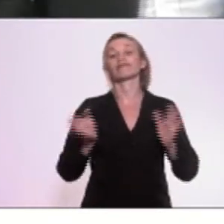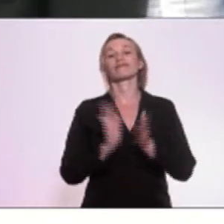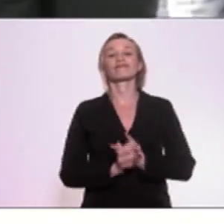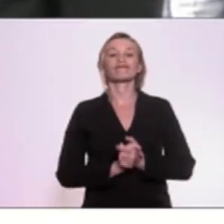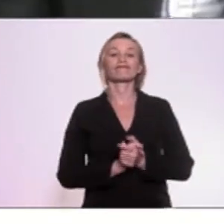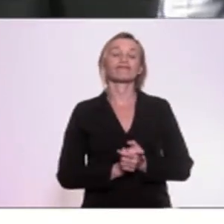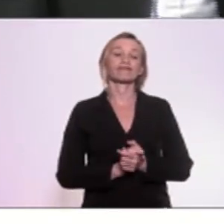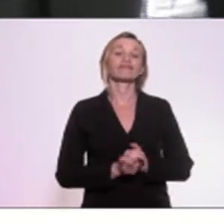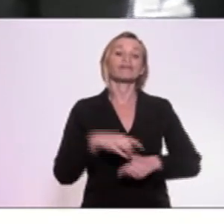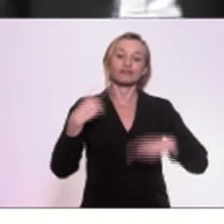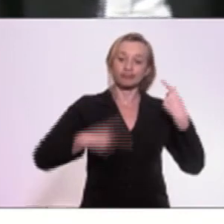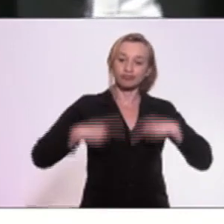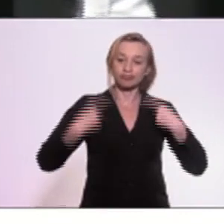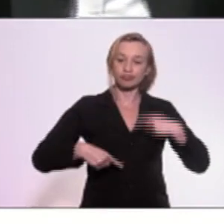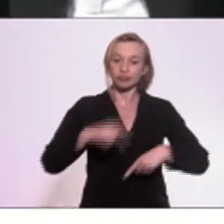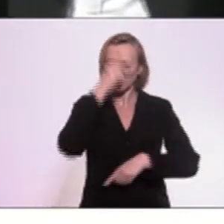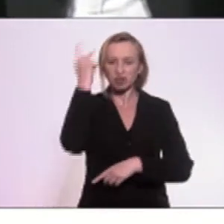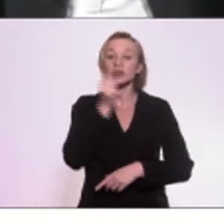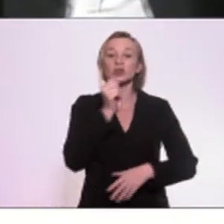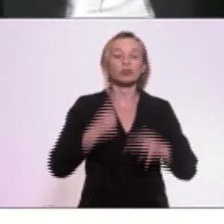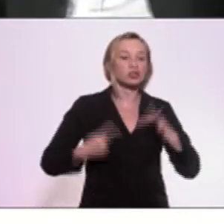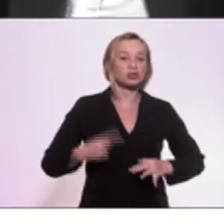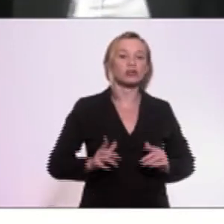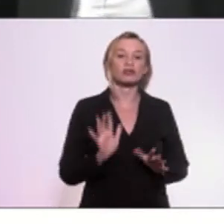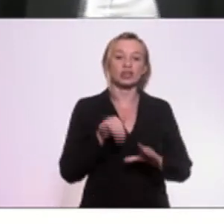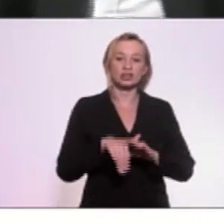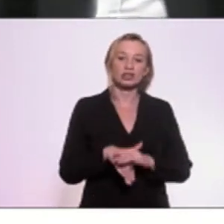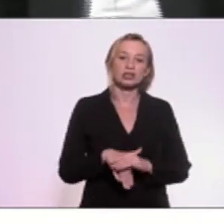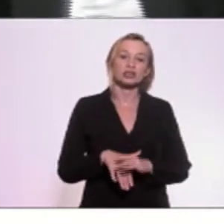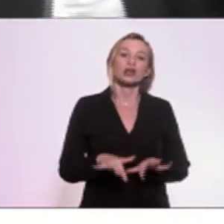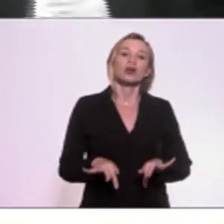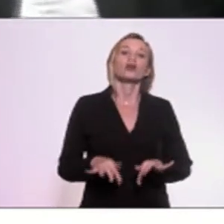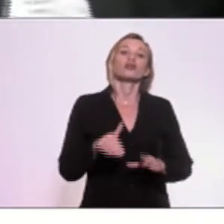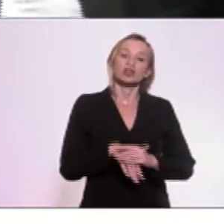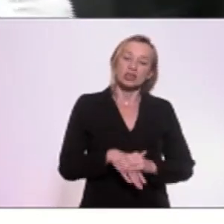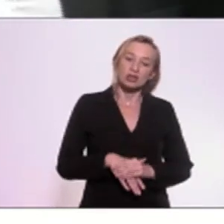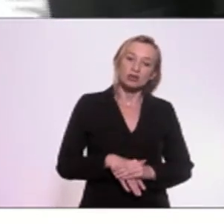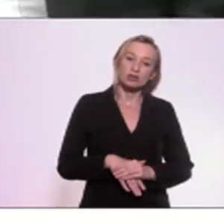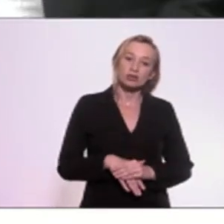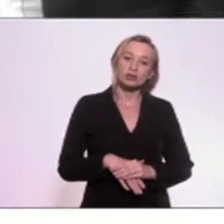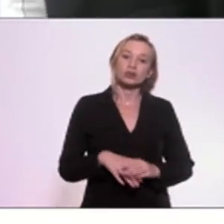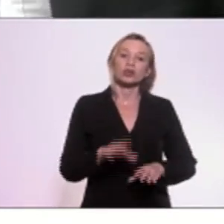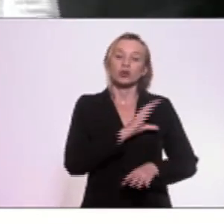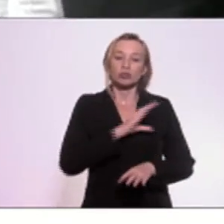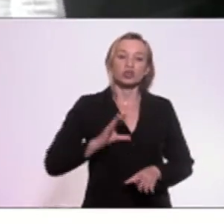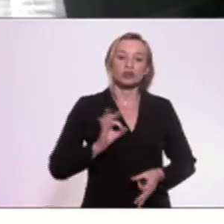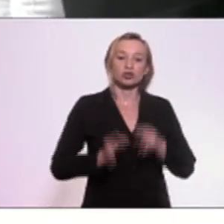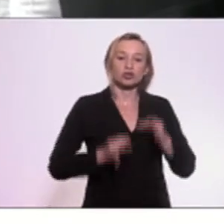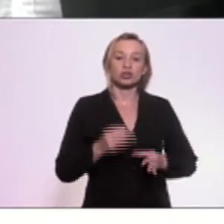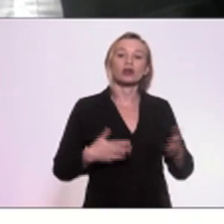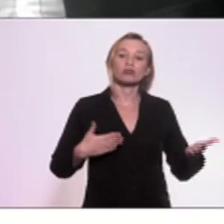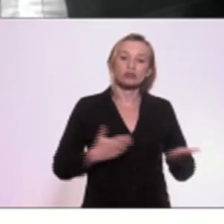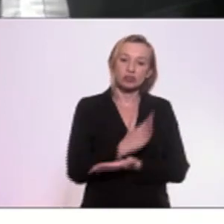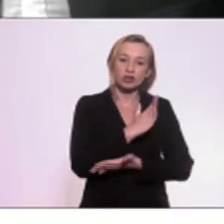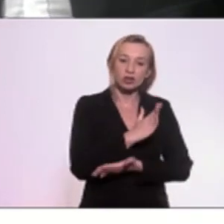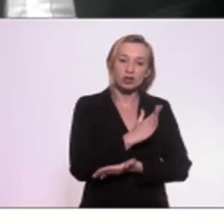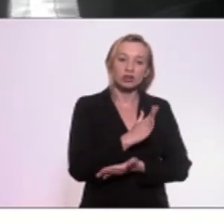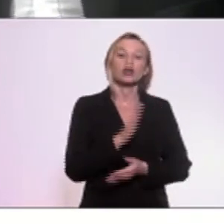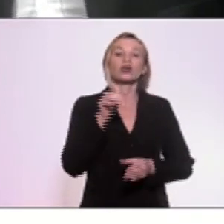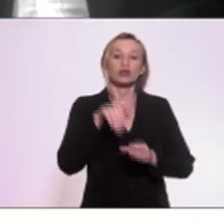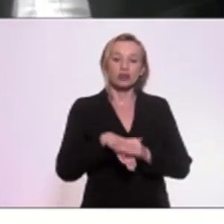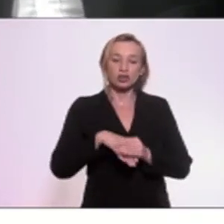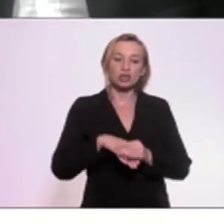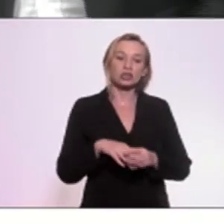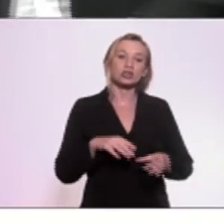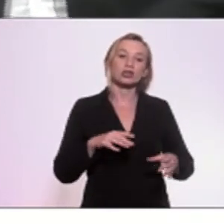pareceres emitidos em discussão, não havendo que queira discutir, encerra a discussão. Em votação, parecer da Comissão de Constituição e Justiça. Senhores que aprovam, ministros, como estão, aprovado. Em